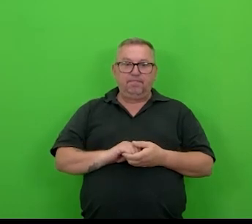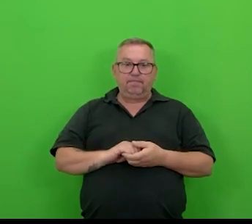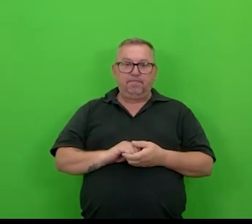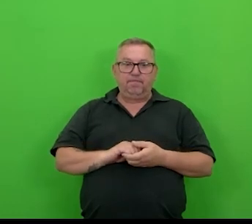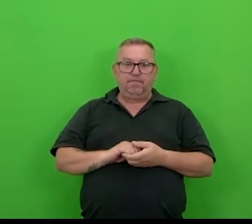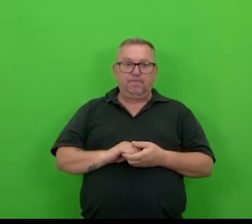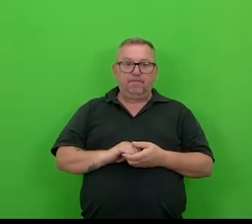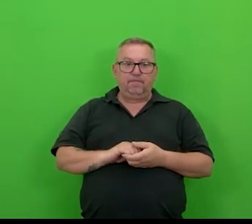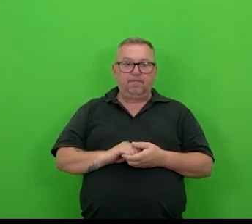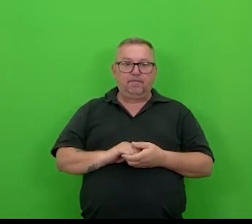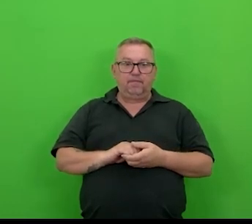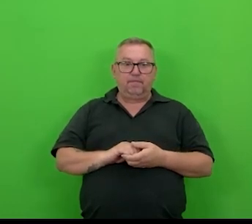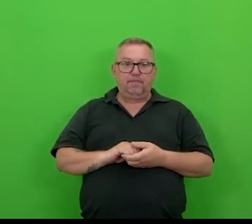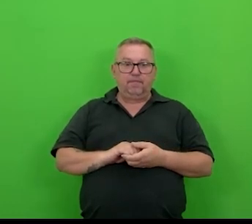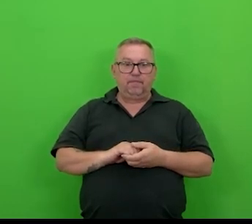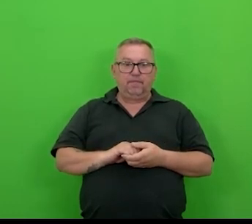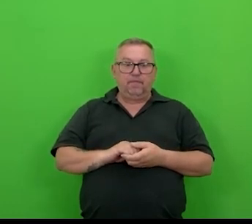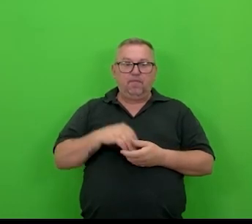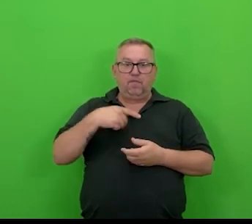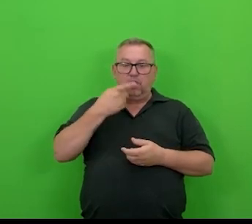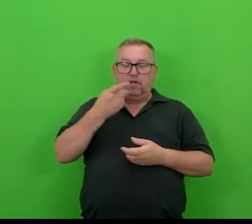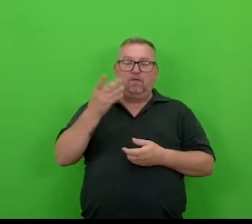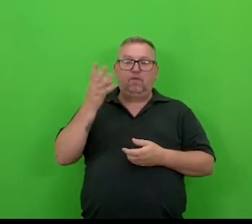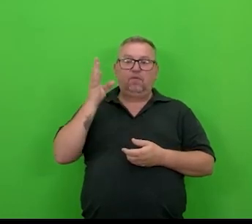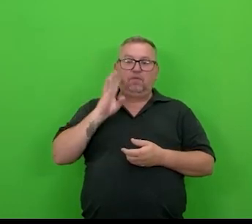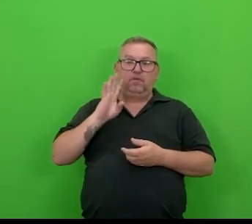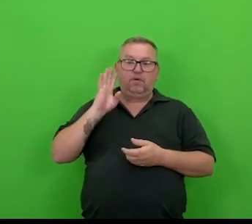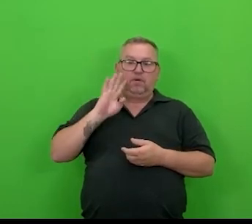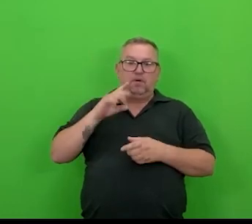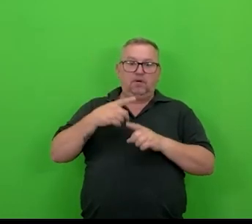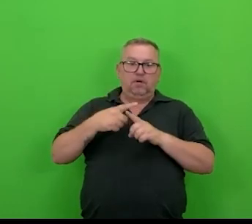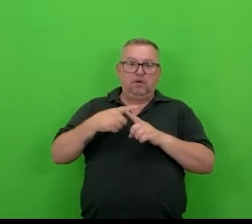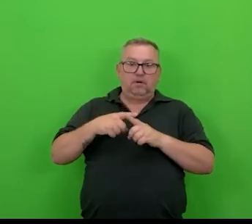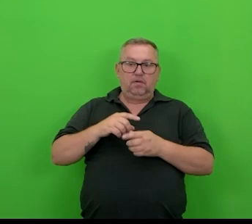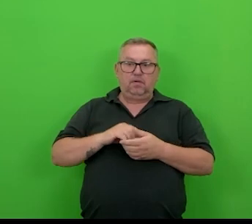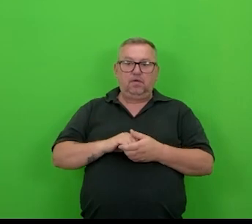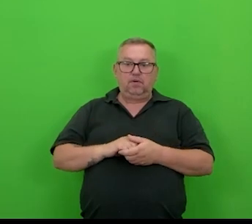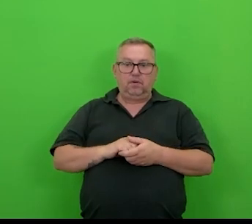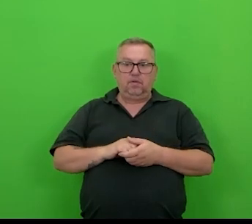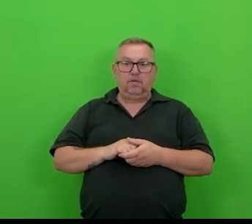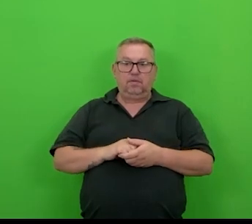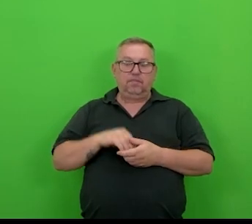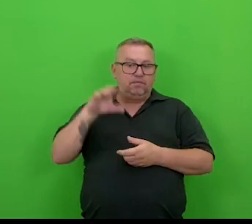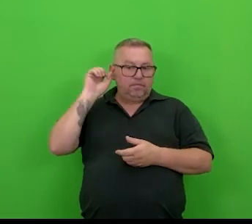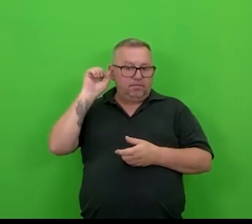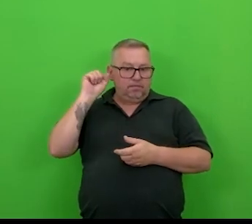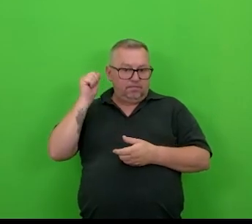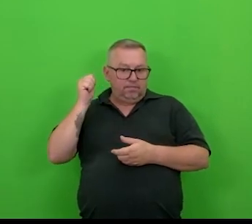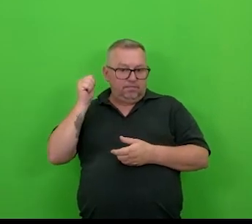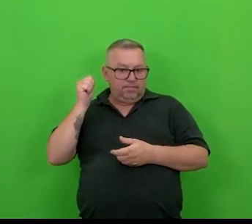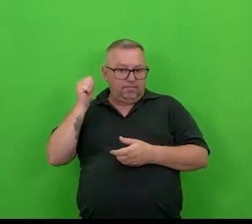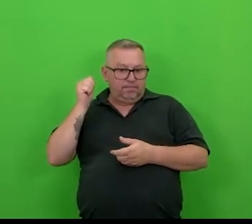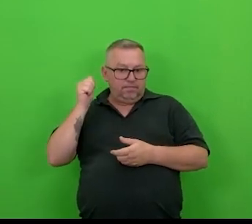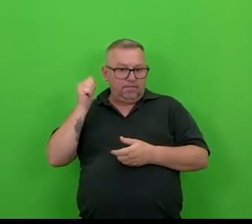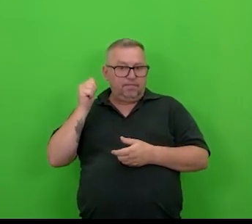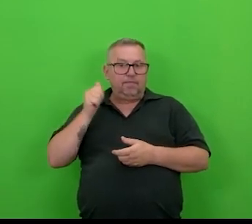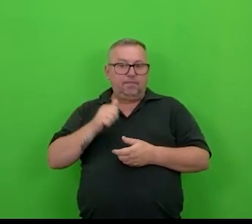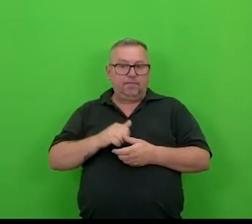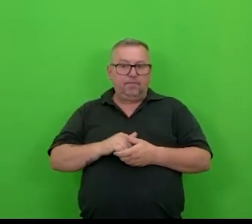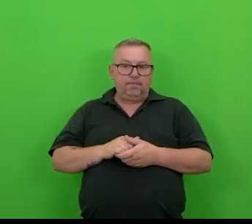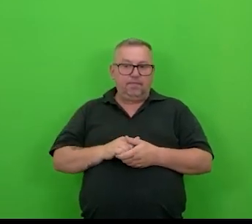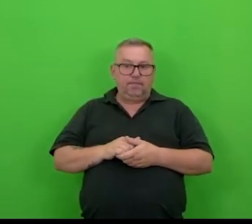É verdade. O que ele falou é uma coisa bem legal, Russo. Você tá me ouvindo bem aí, Vitor?